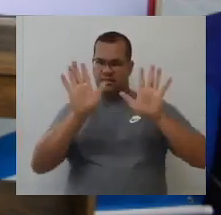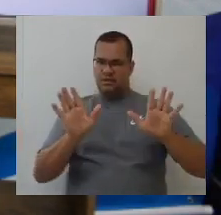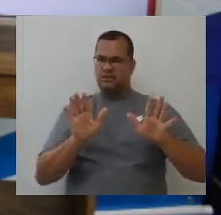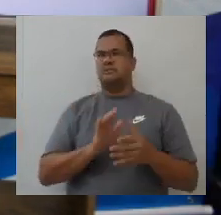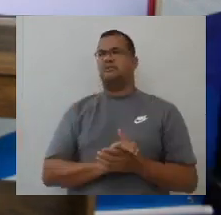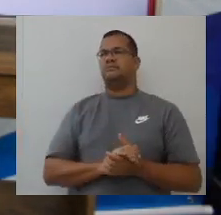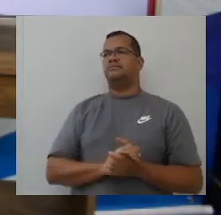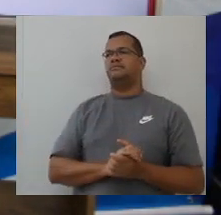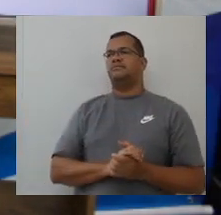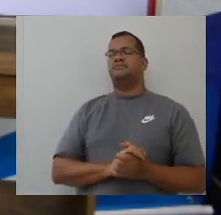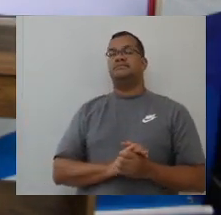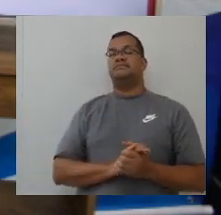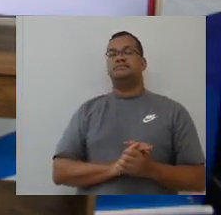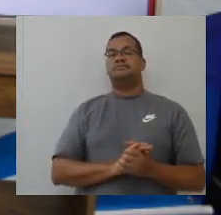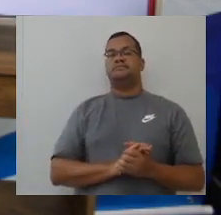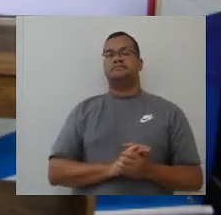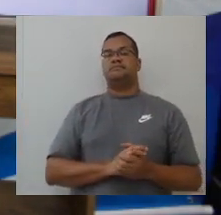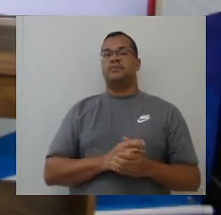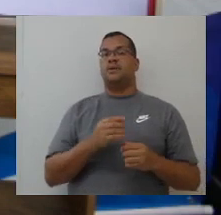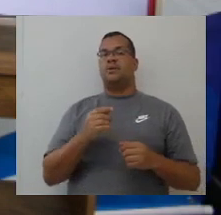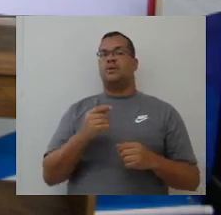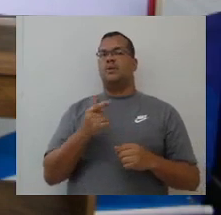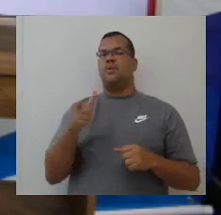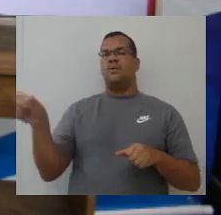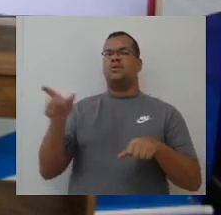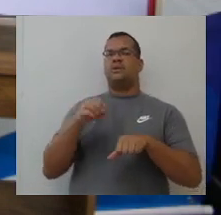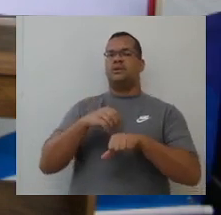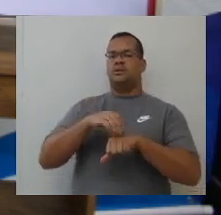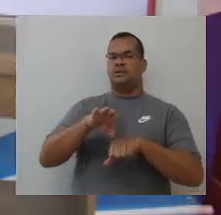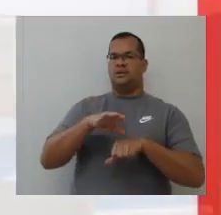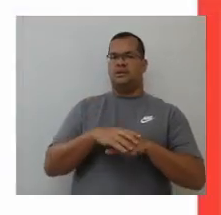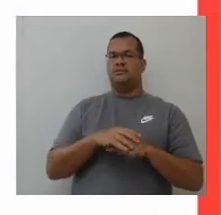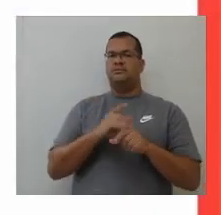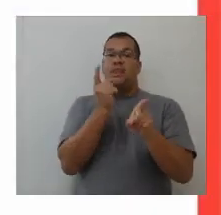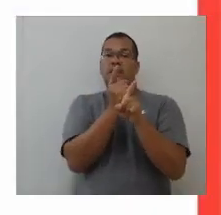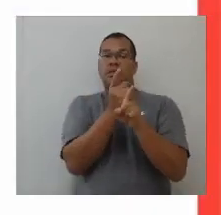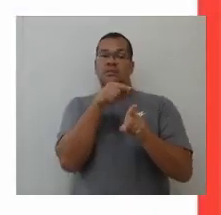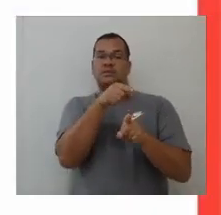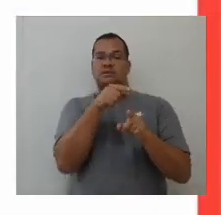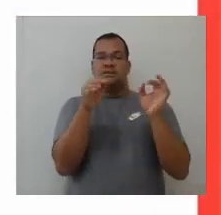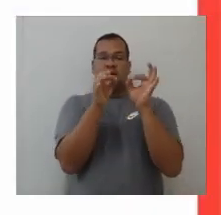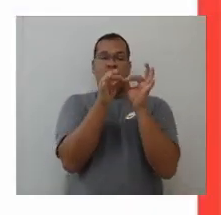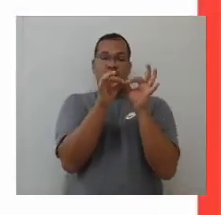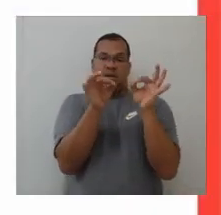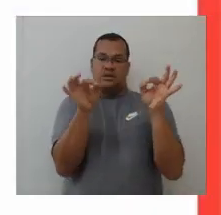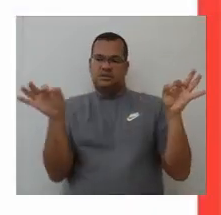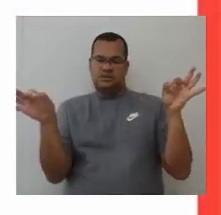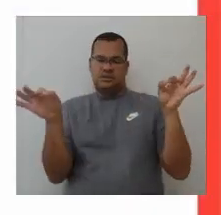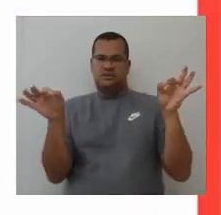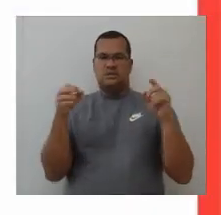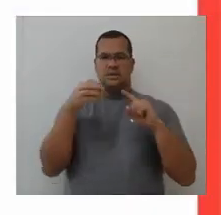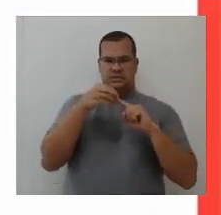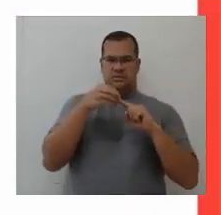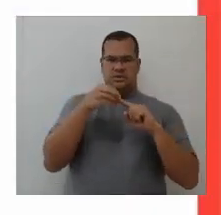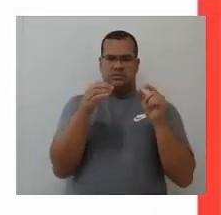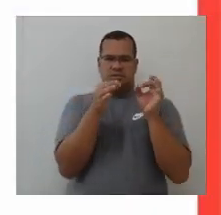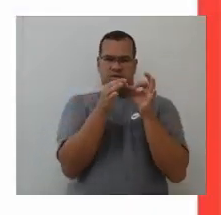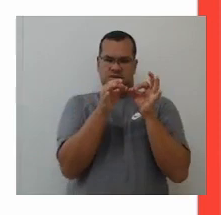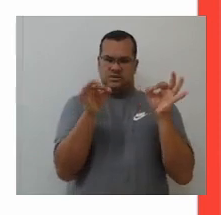prosseguir. Próxima dica. Identificar se a oração principal, a oração anterior,